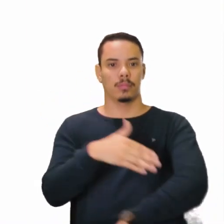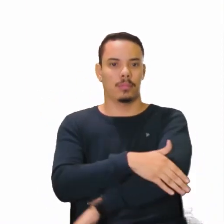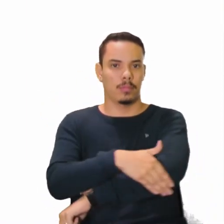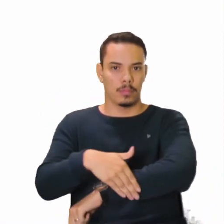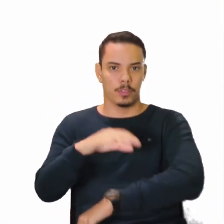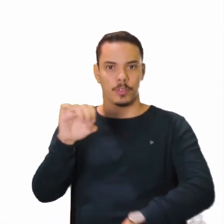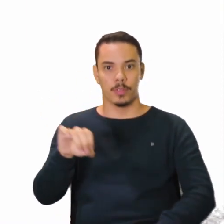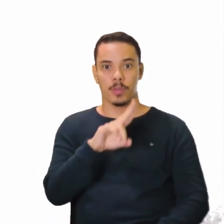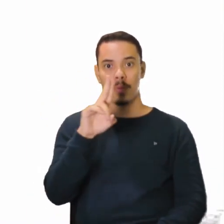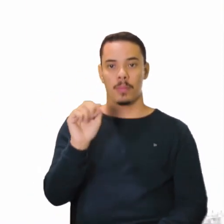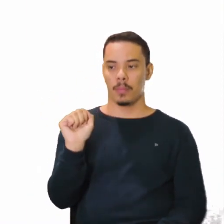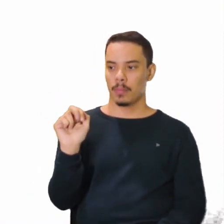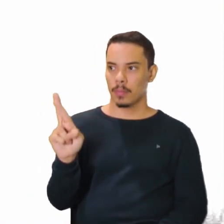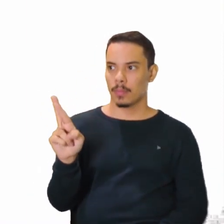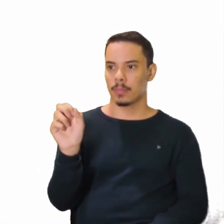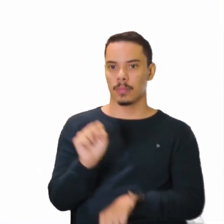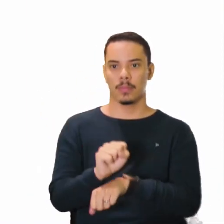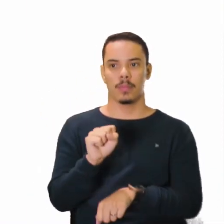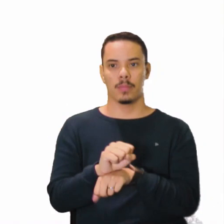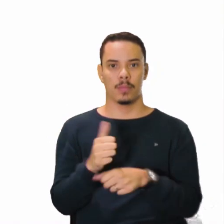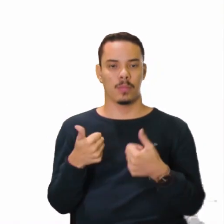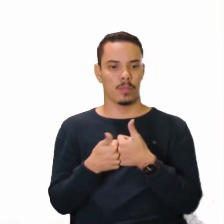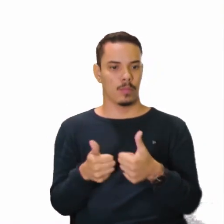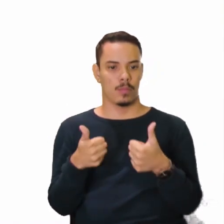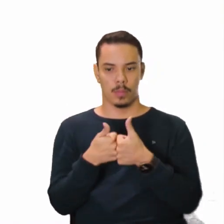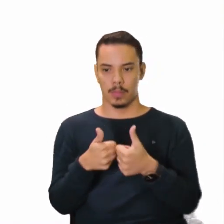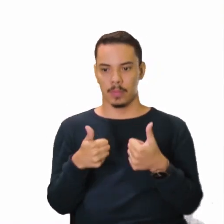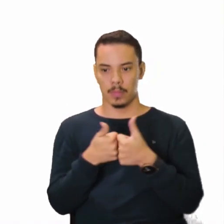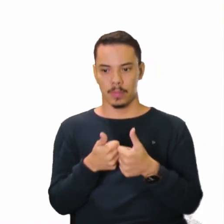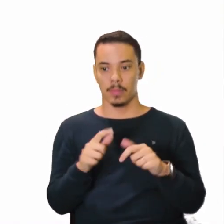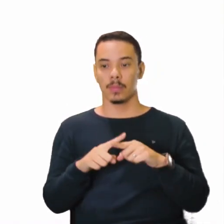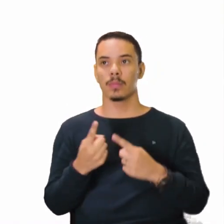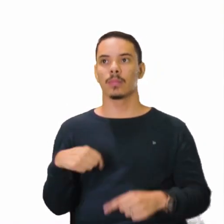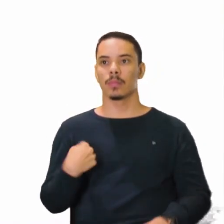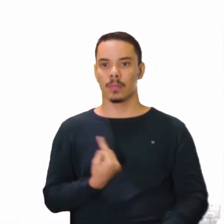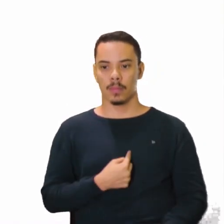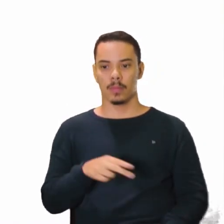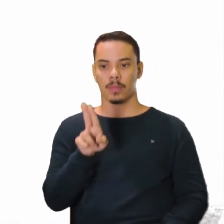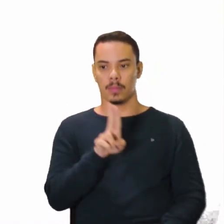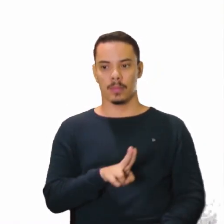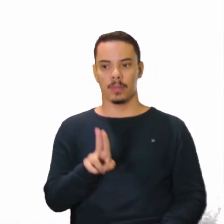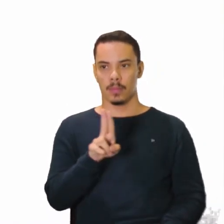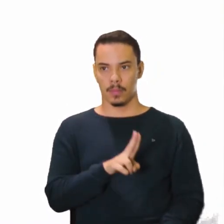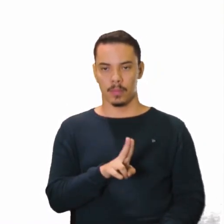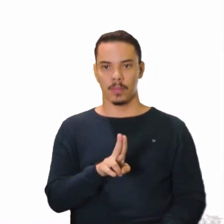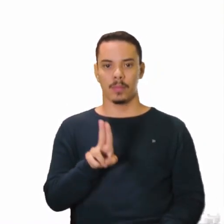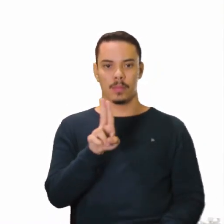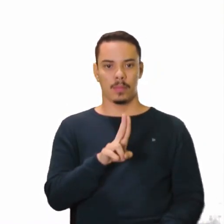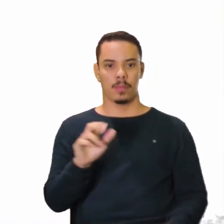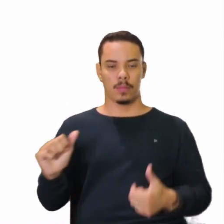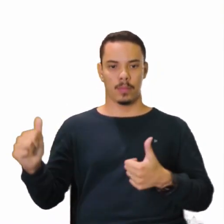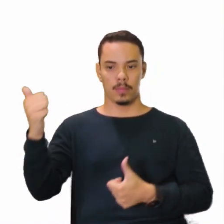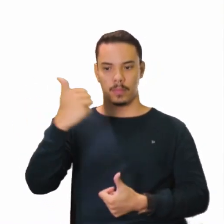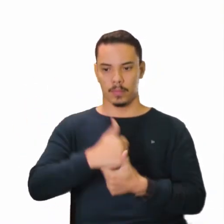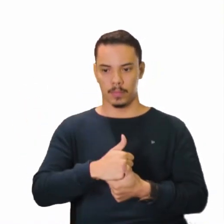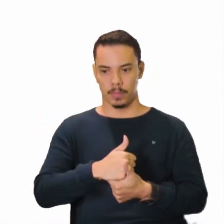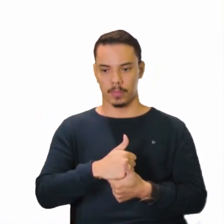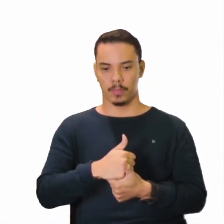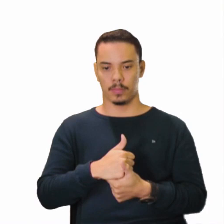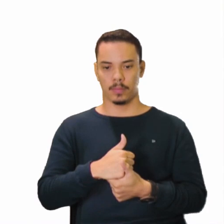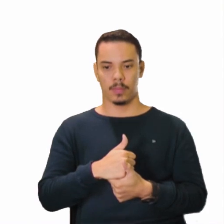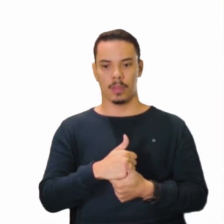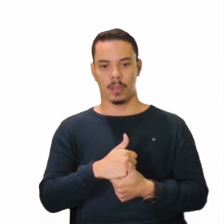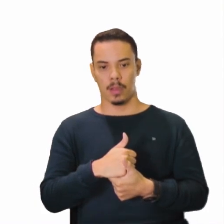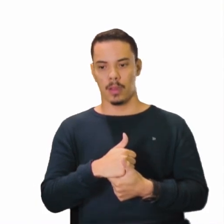na BR, esperando o ônibus para ir para a escola. A gente utiliza isso, usando aí a substituição, também